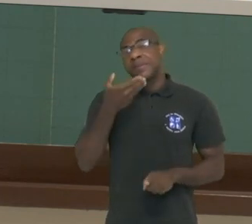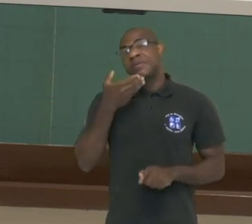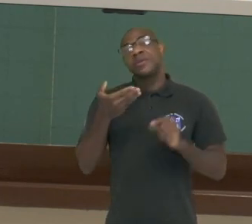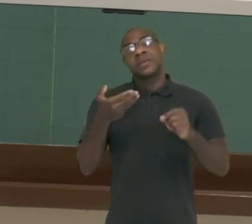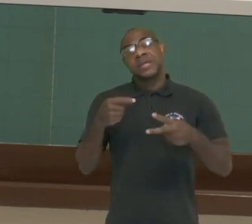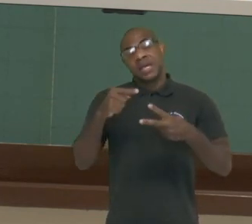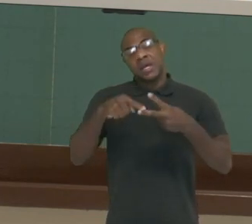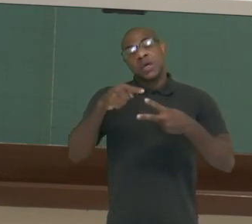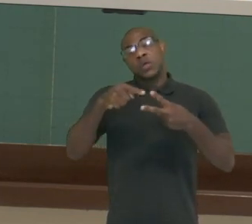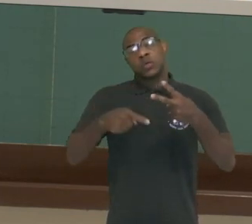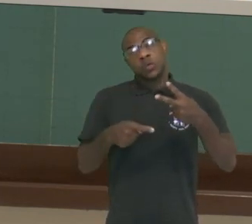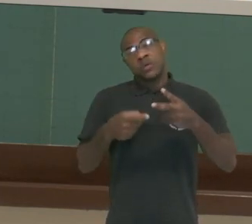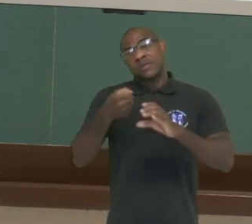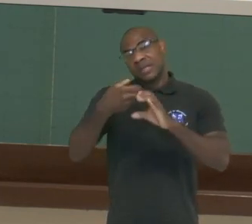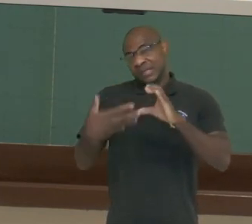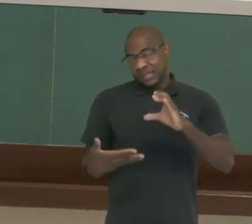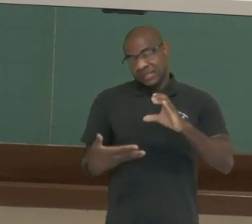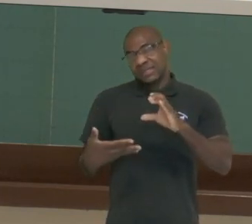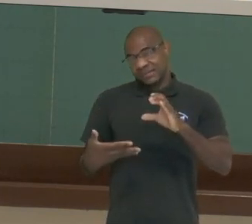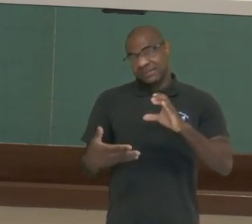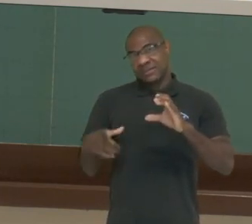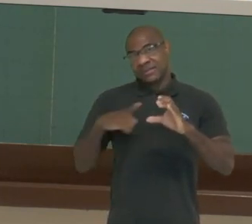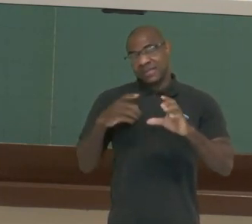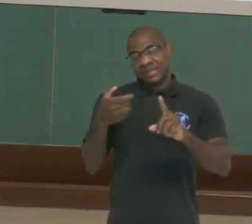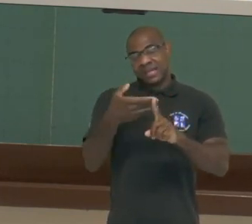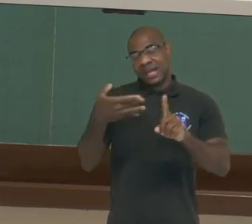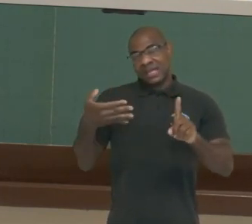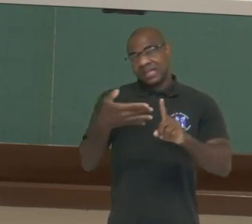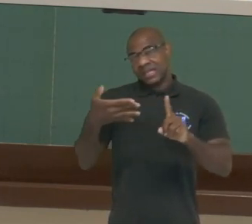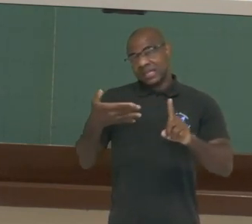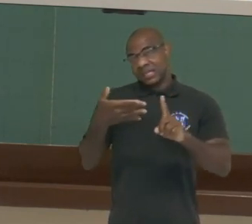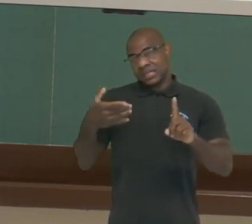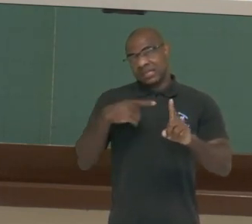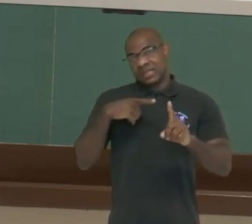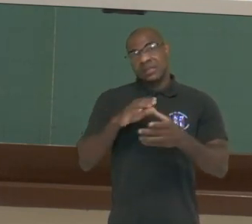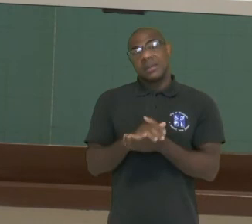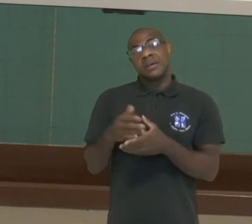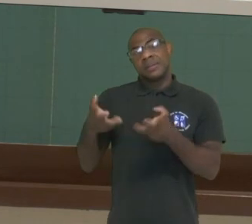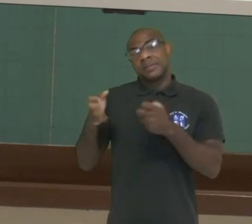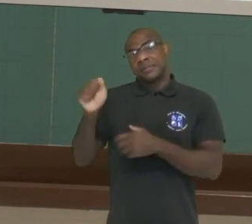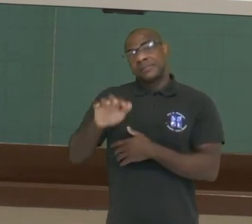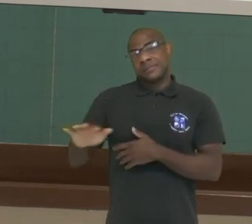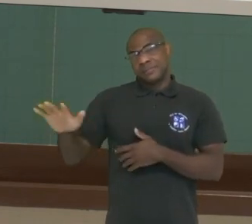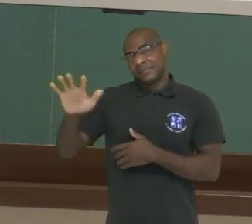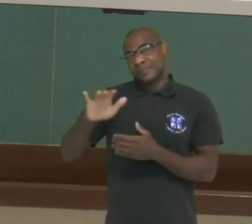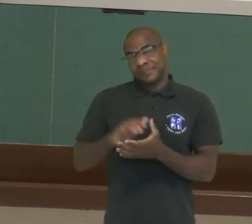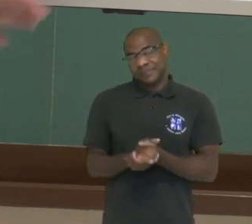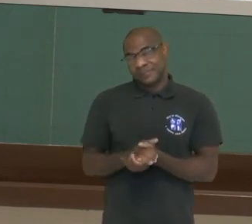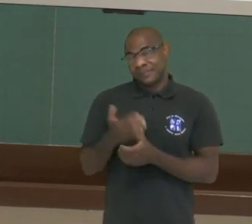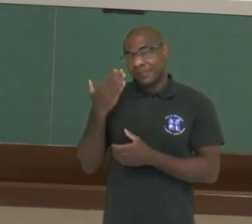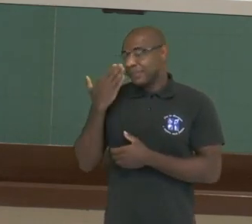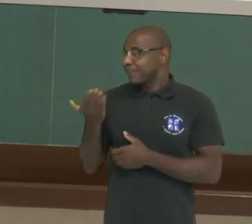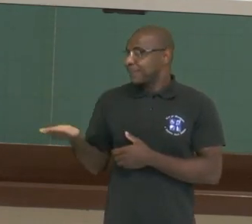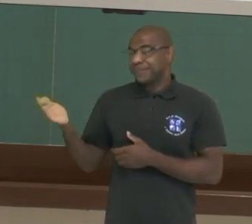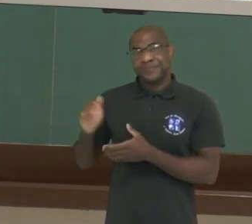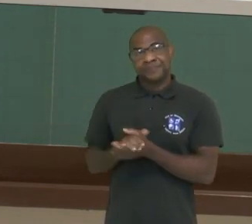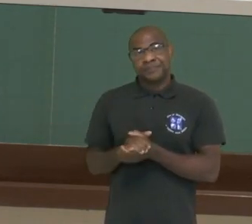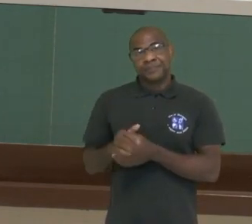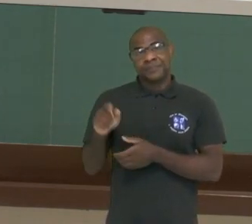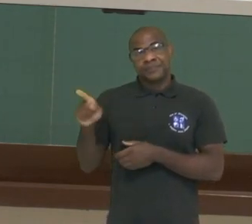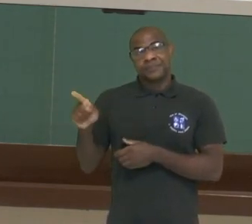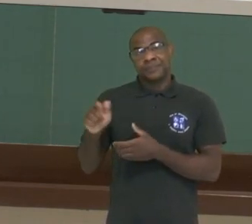2 características dos portadores. Então, nós conseguimos observar na imagem, neste cariótipo,